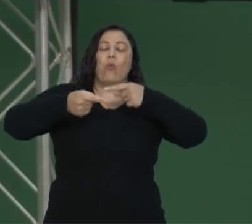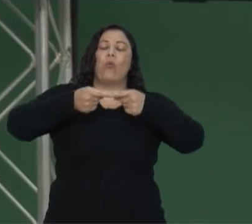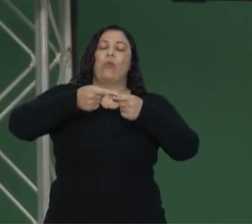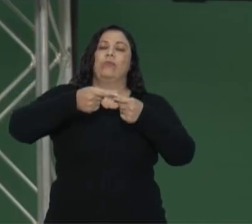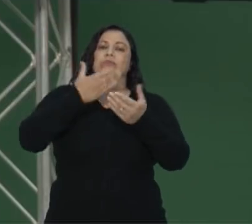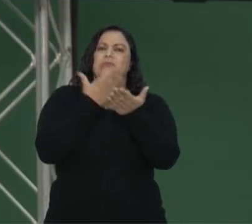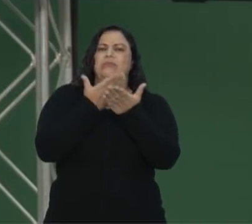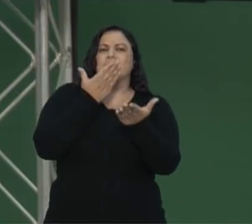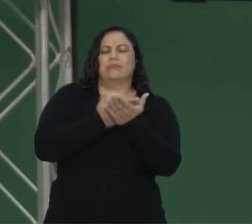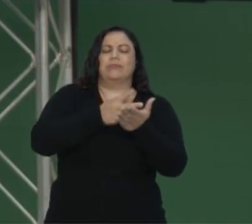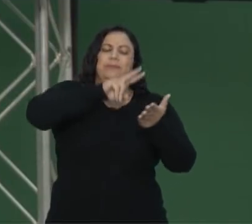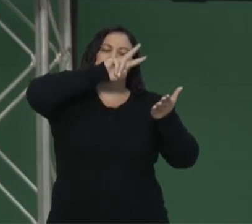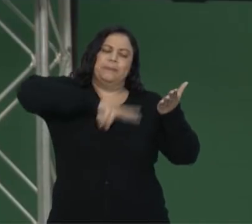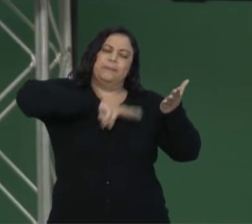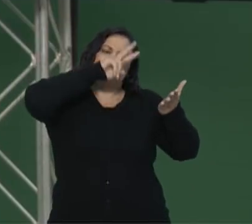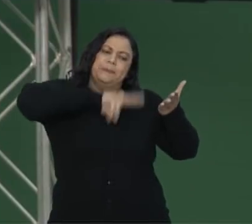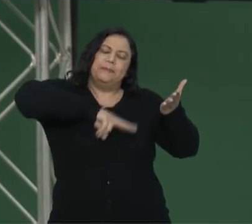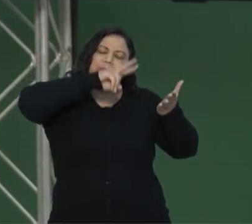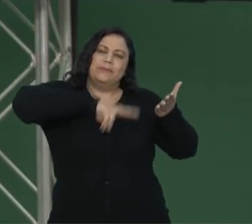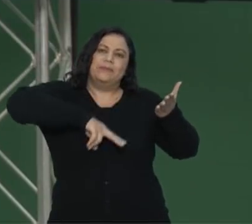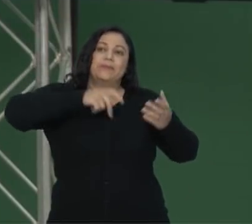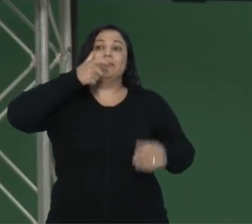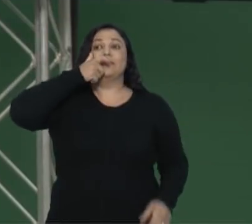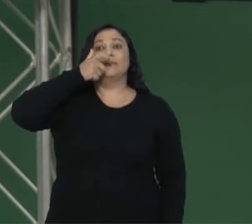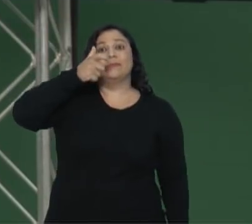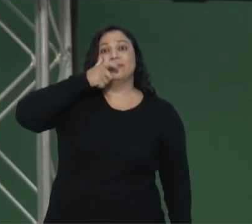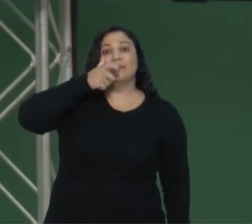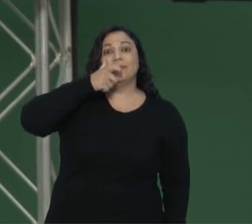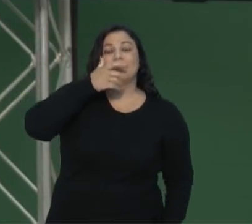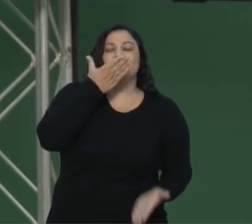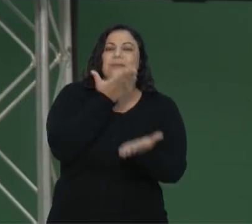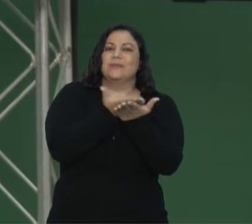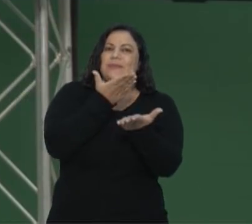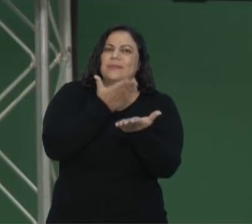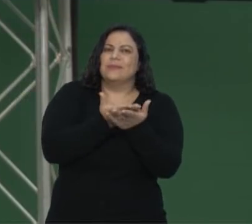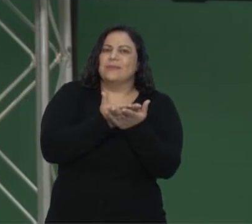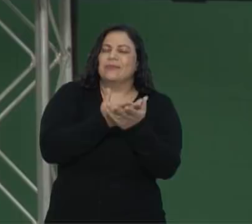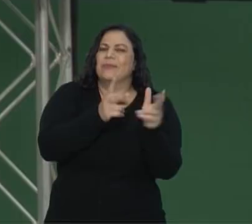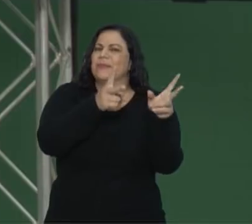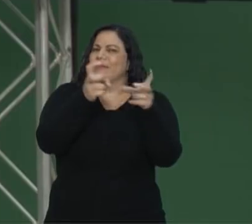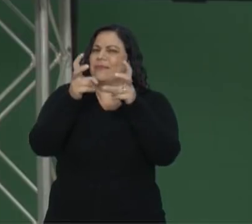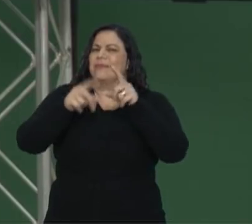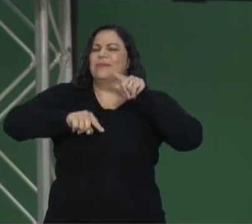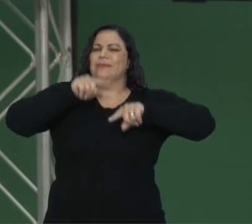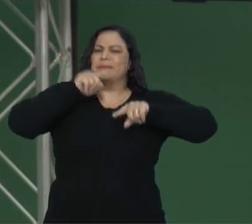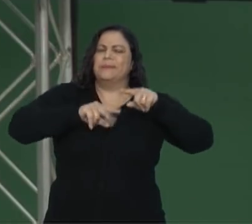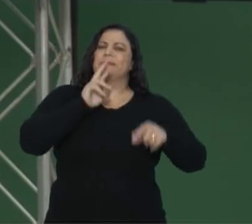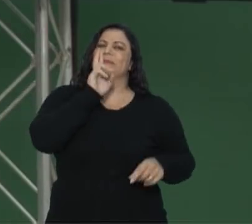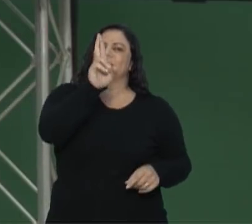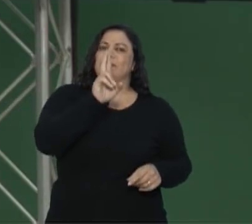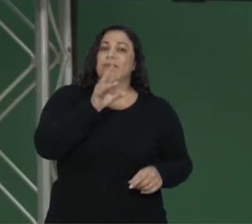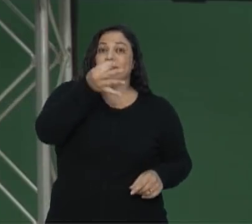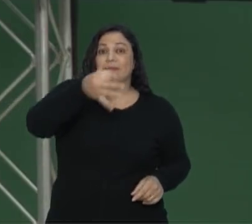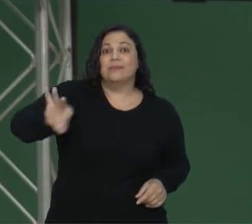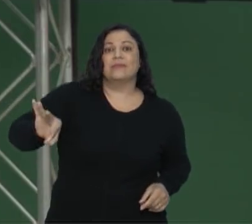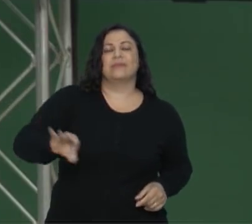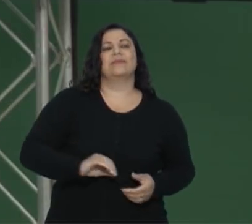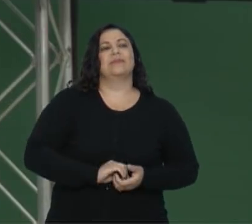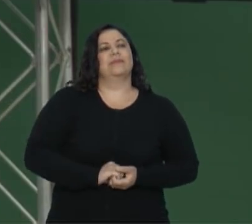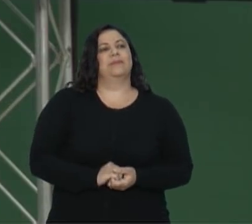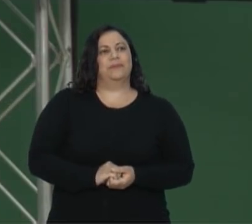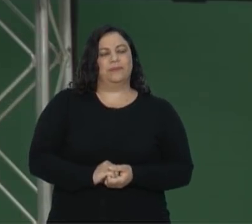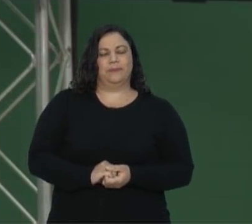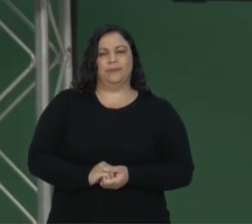calma, relembre, reassista a aula, veja os materiais para responder e acertar o exercício.